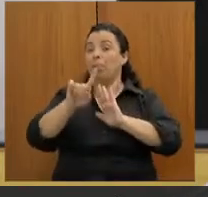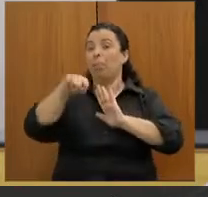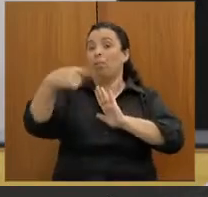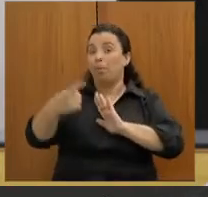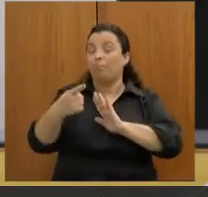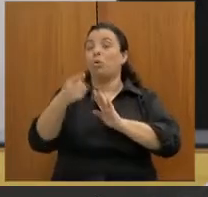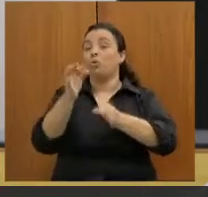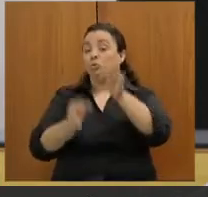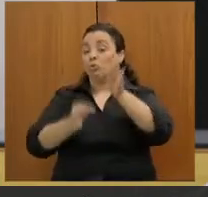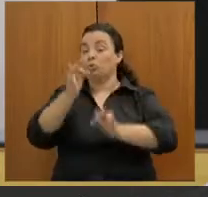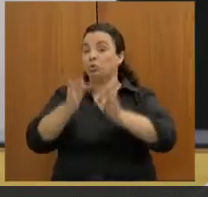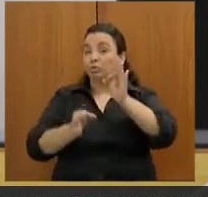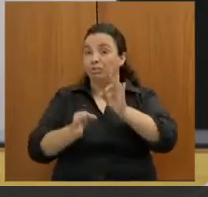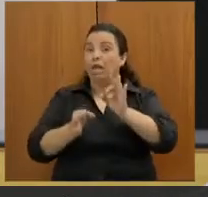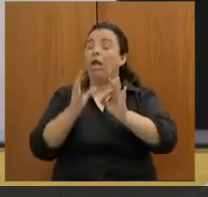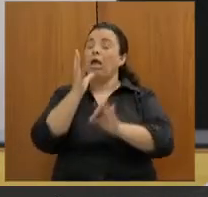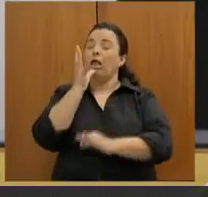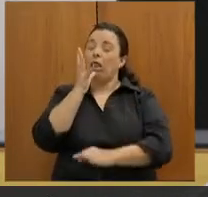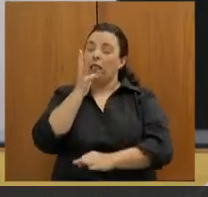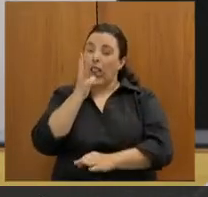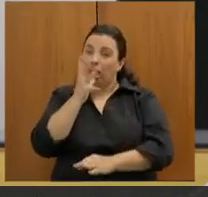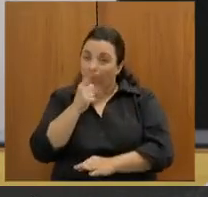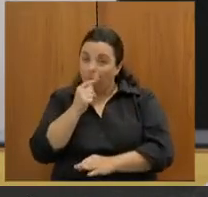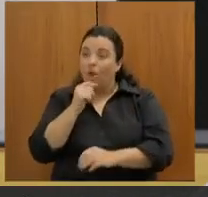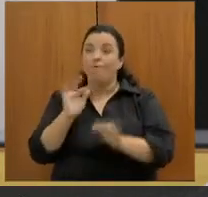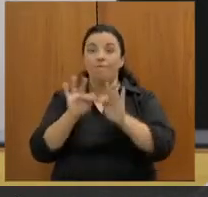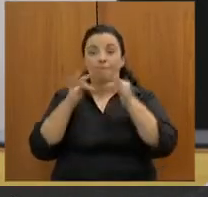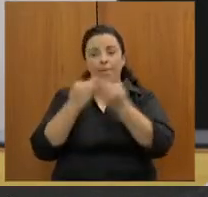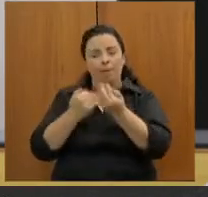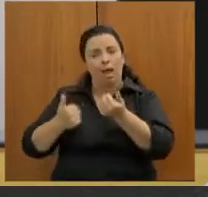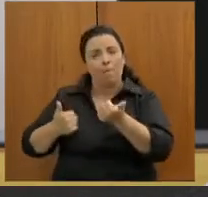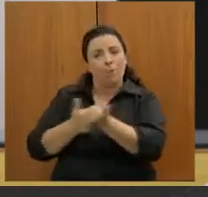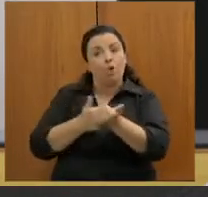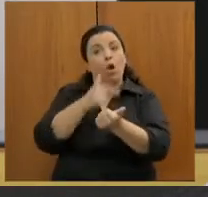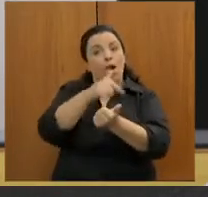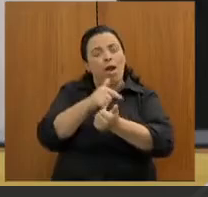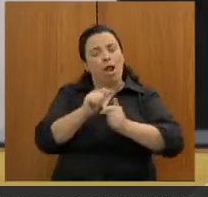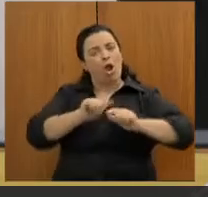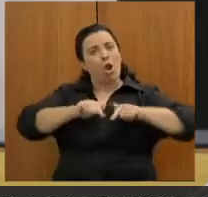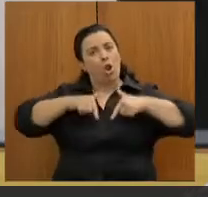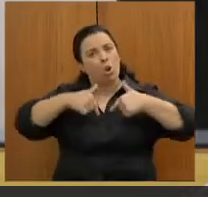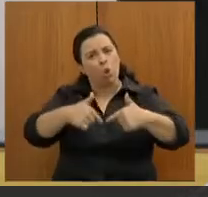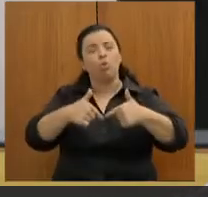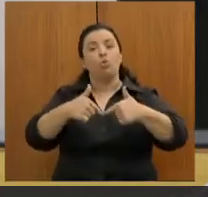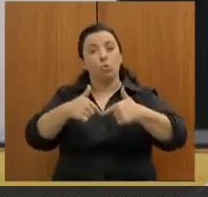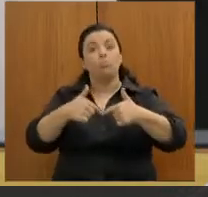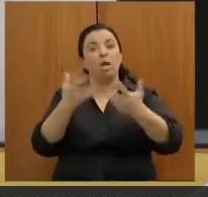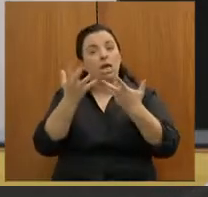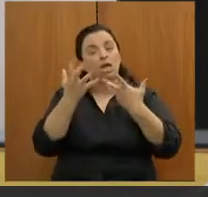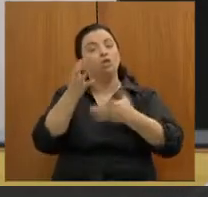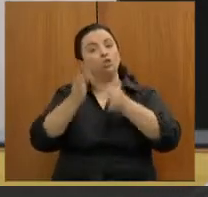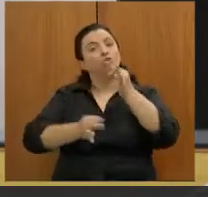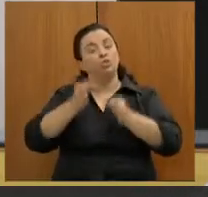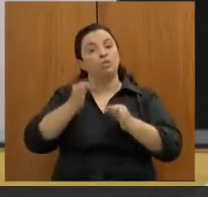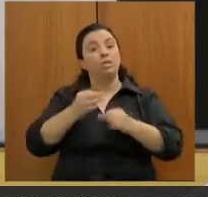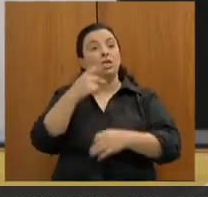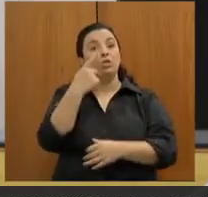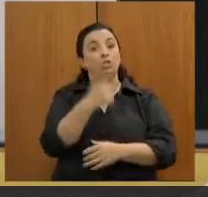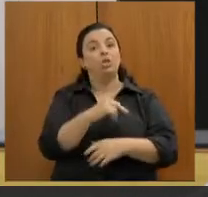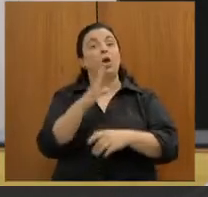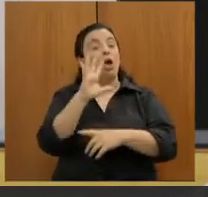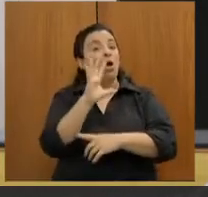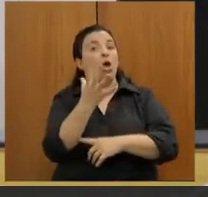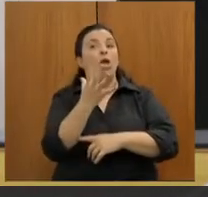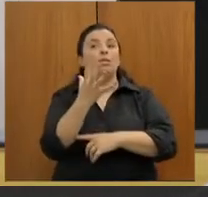e com a força da família ela lutou por Justiça seu caso ganhou repercussão Internacional e com